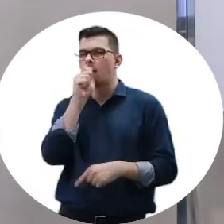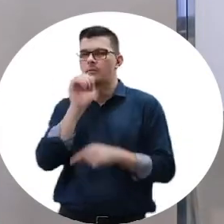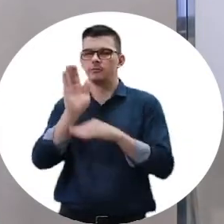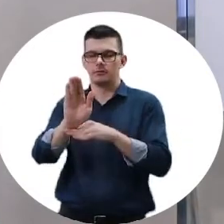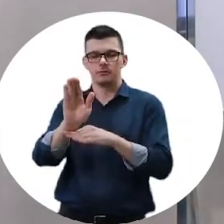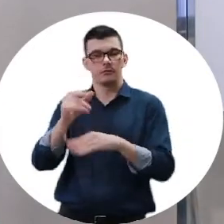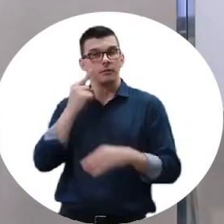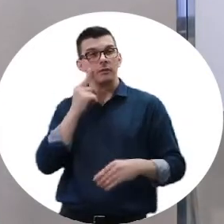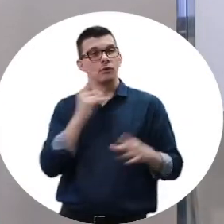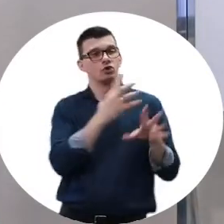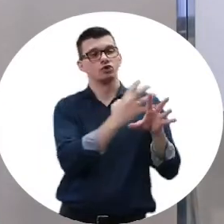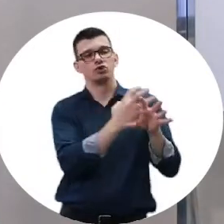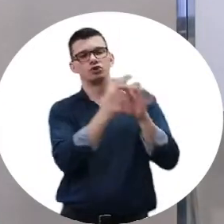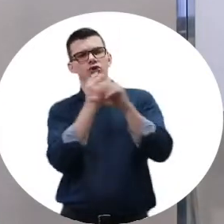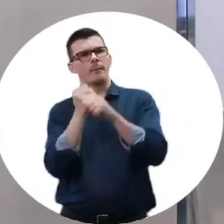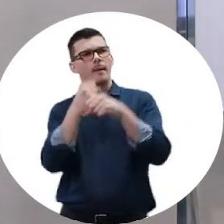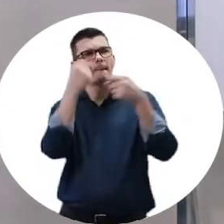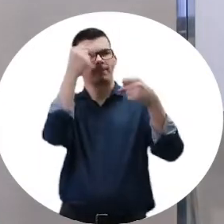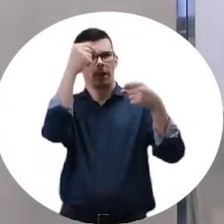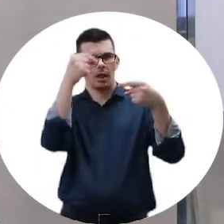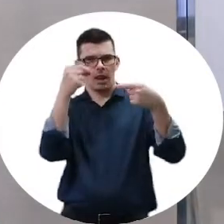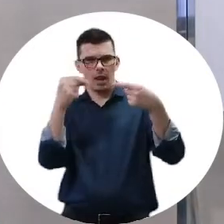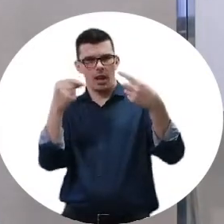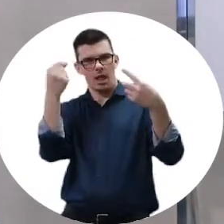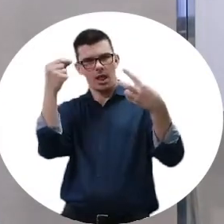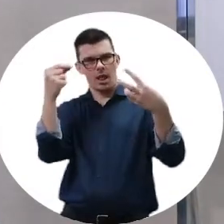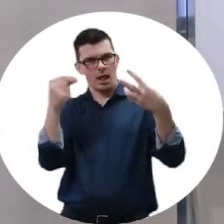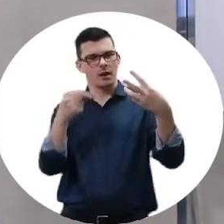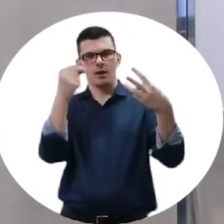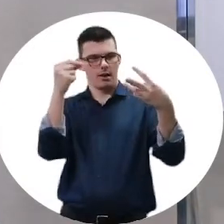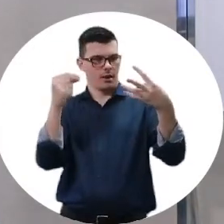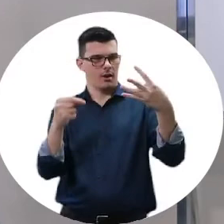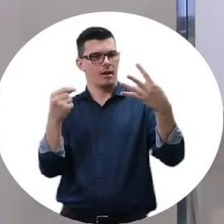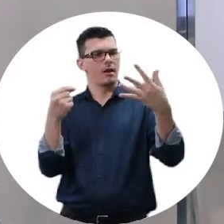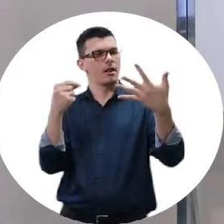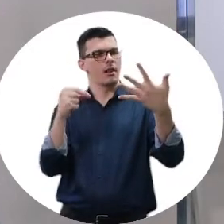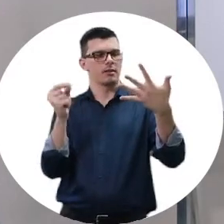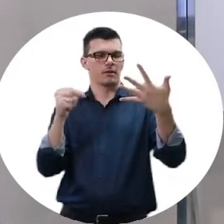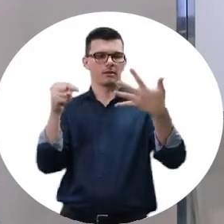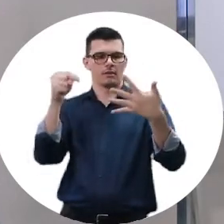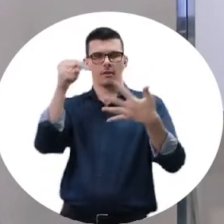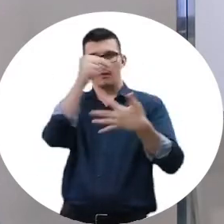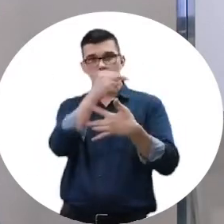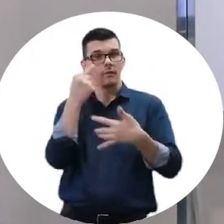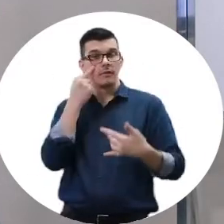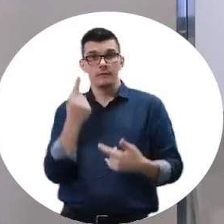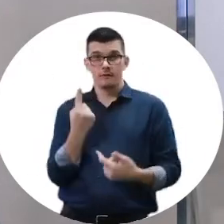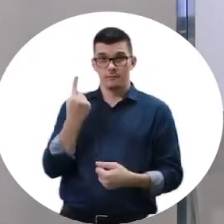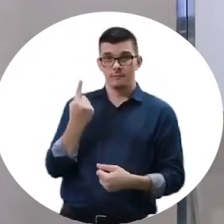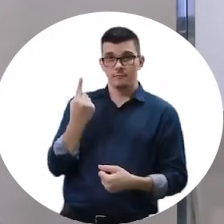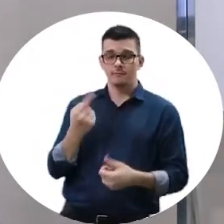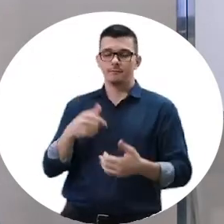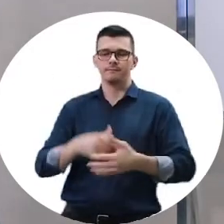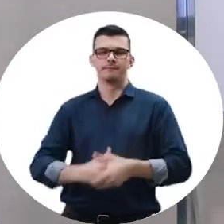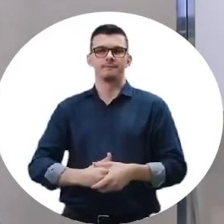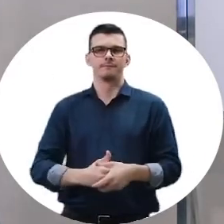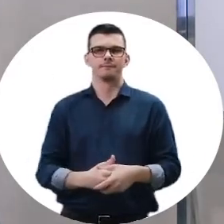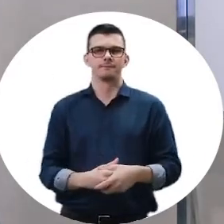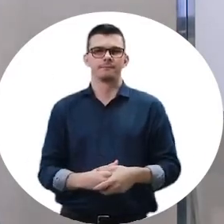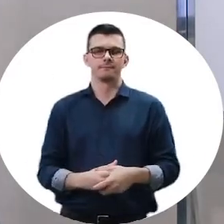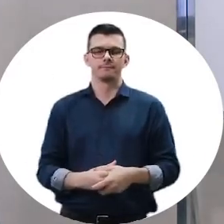vezes aceleração. Somando com aquela ali. K2, força que A faz em B é massa de B vezes